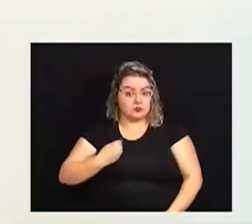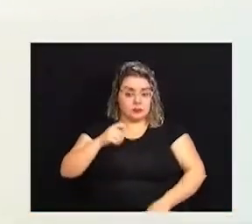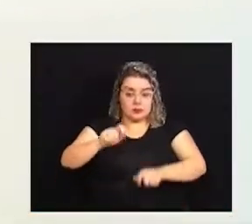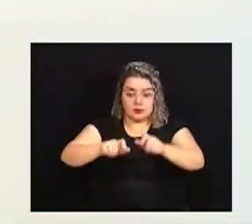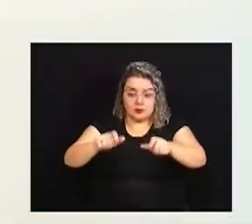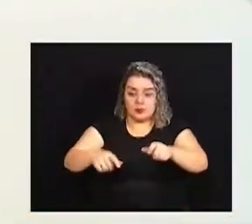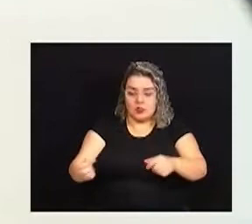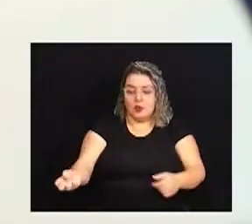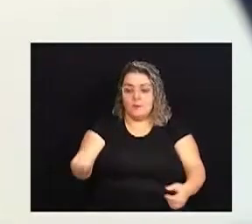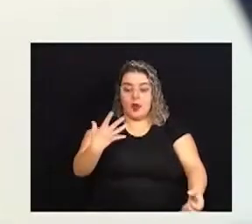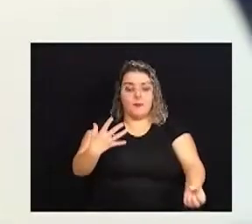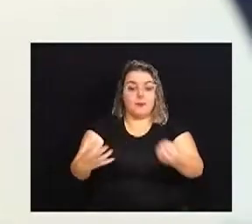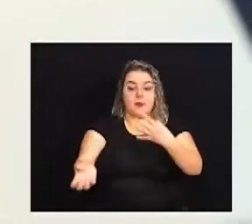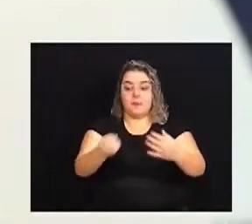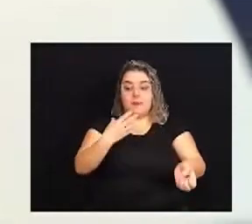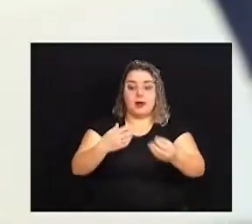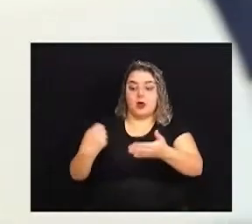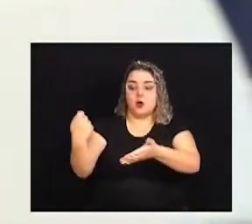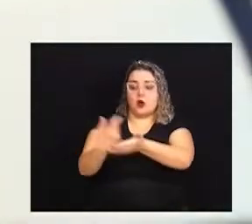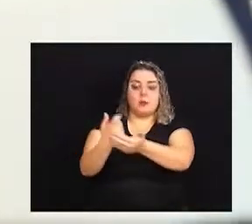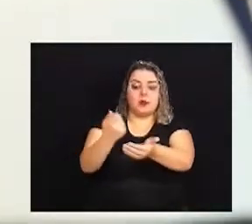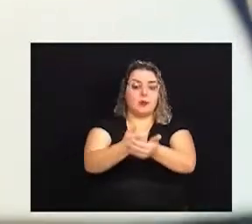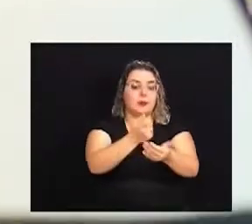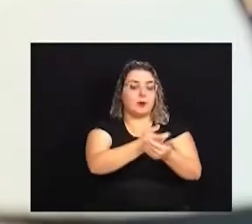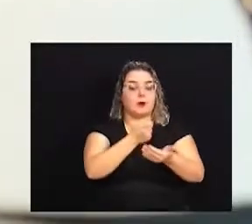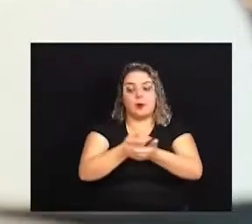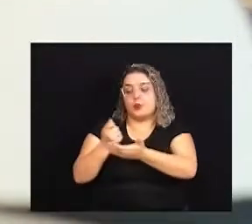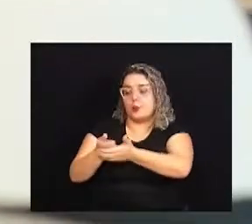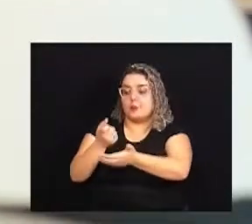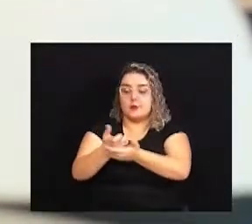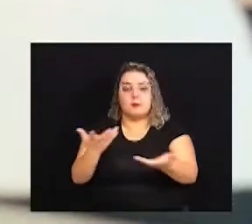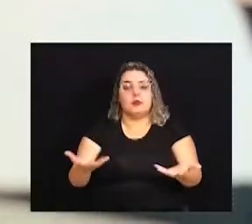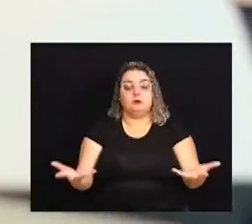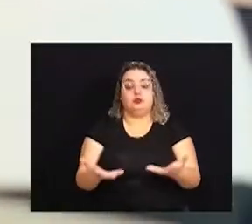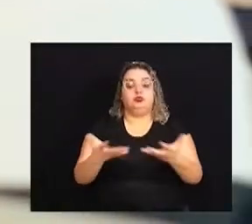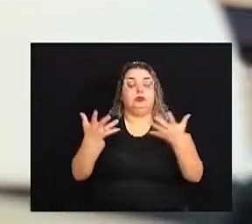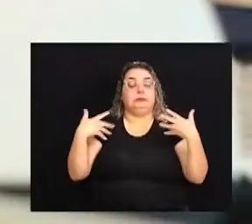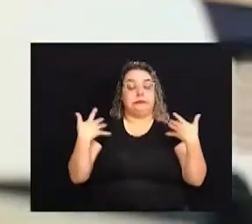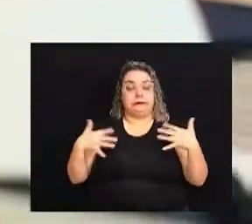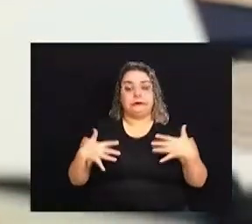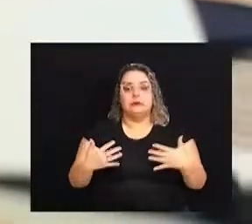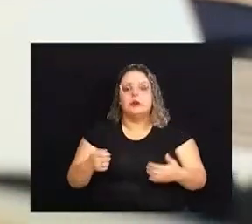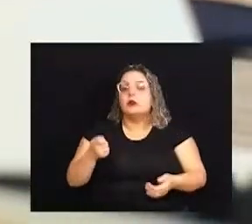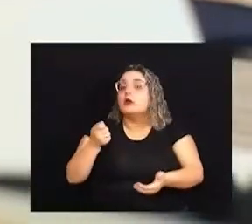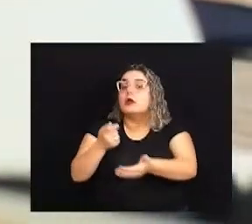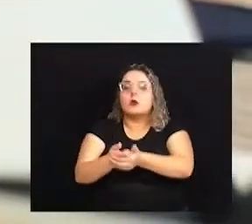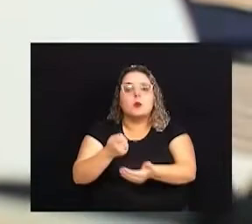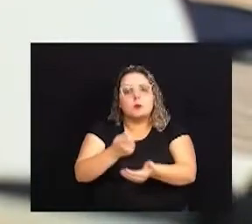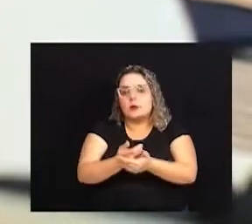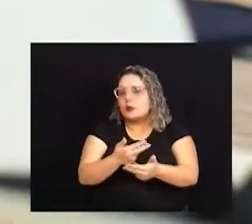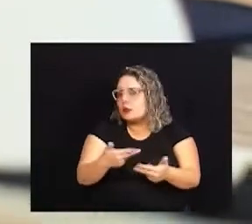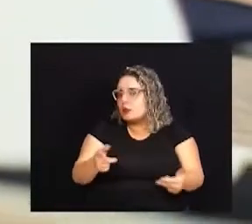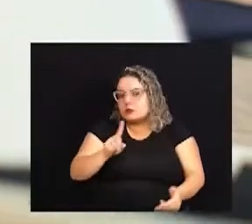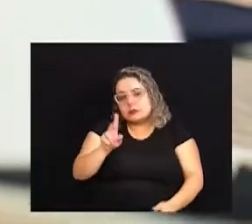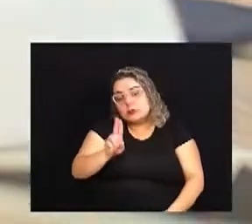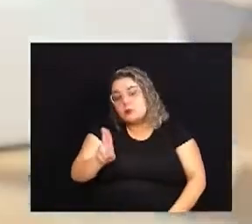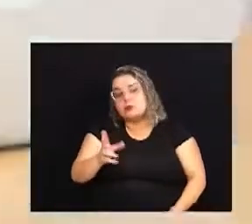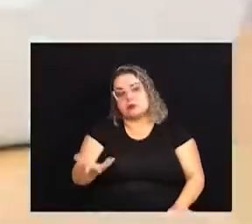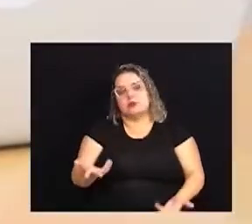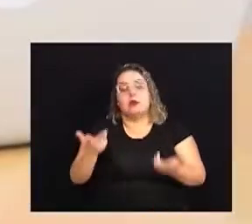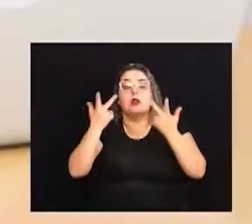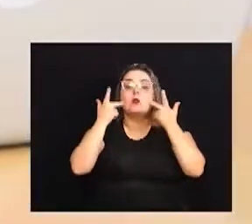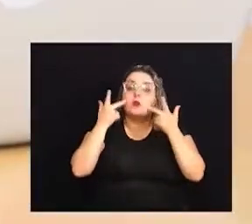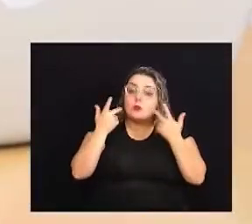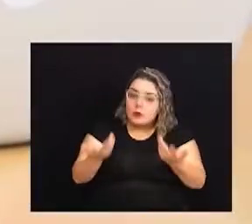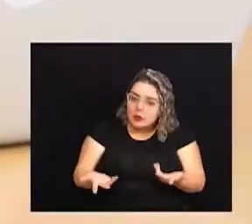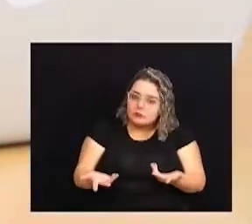um mundo em que as pessoas são bombardeadas por estímulos de consumo. E é muito comum as pessoas comprarem coisas que muitas vezes não